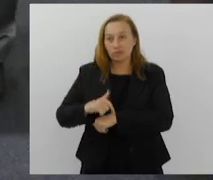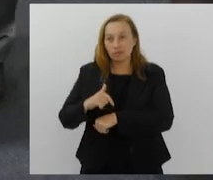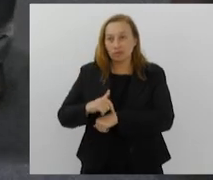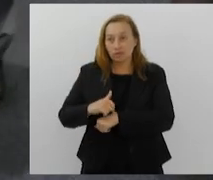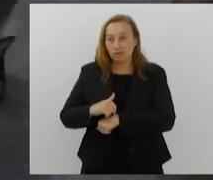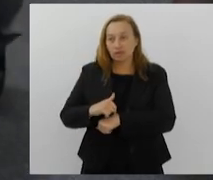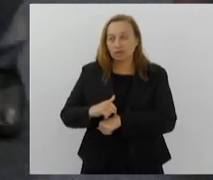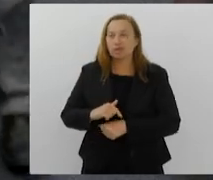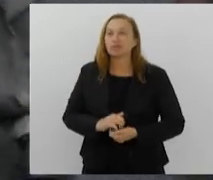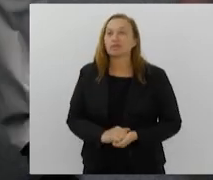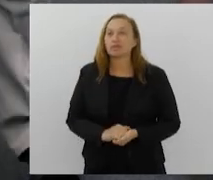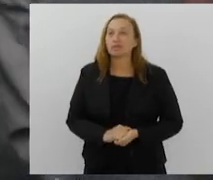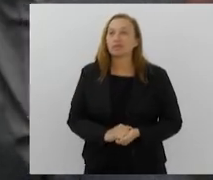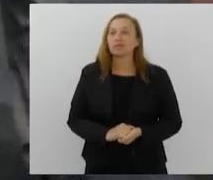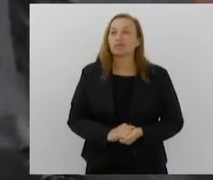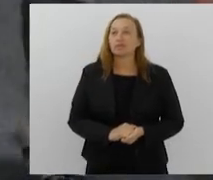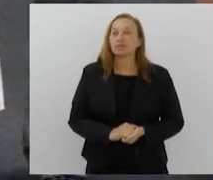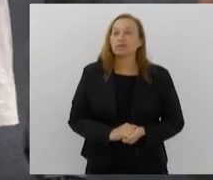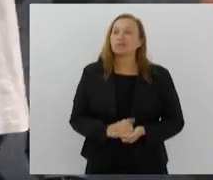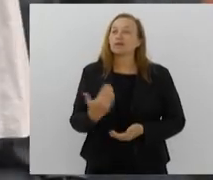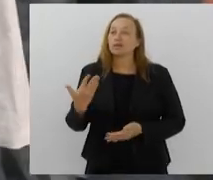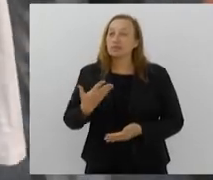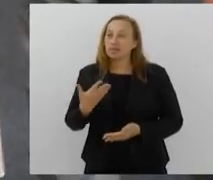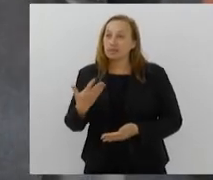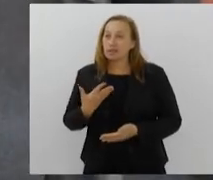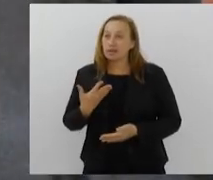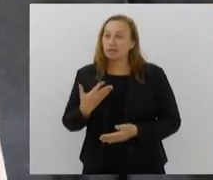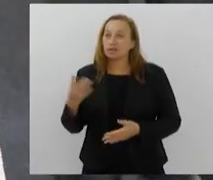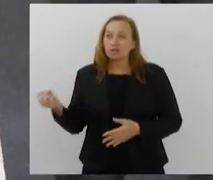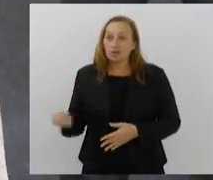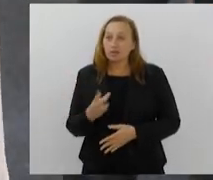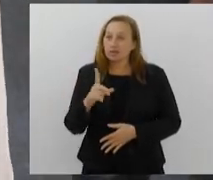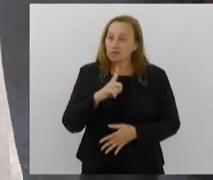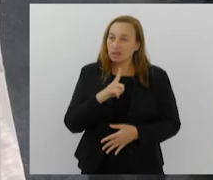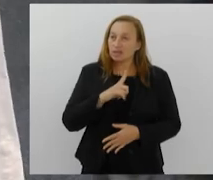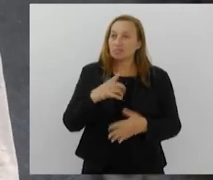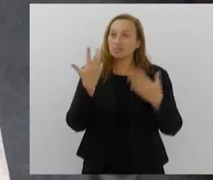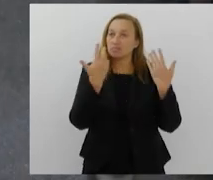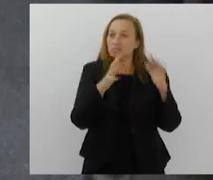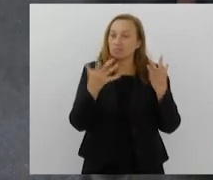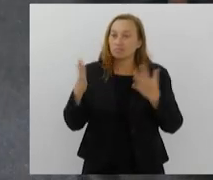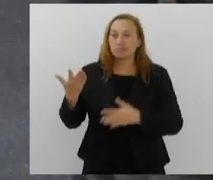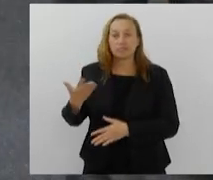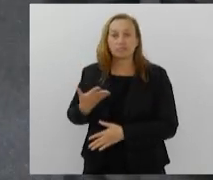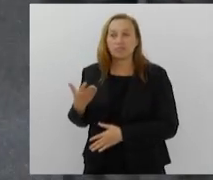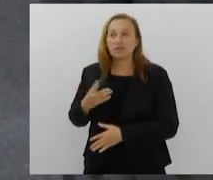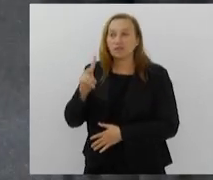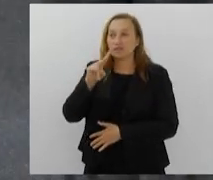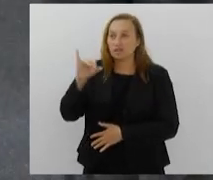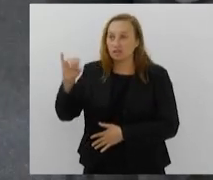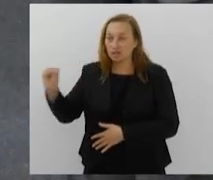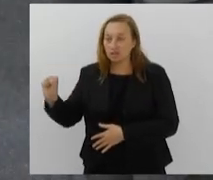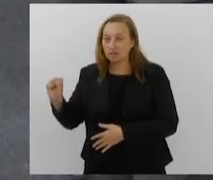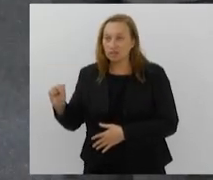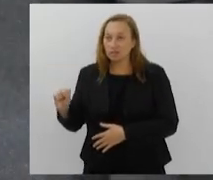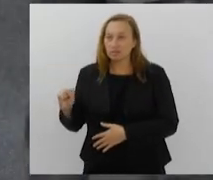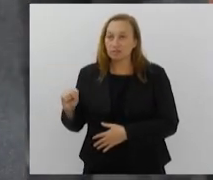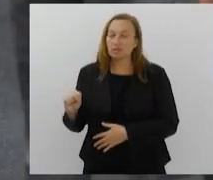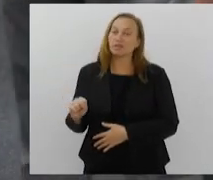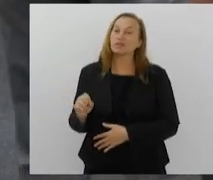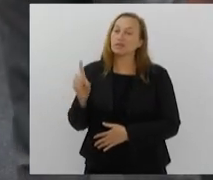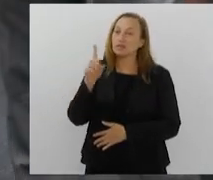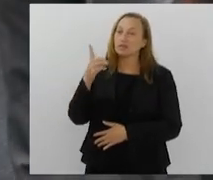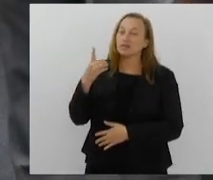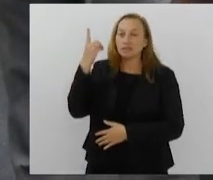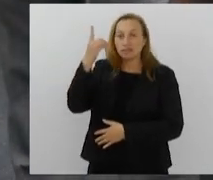da vida, é a construção de amizades que a gente faz. E quero aqui parabenizar o meu amigo Vinícius Cozzolino, esse grande